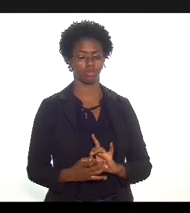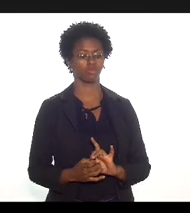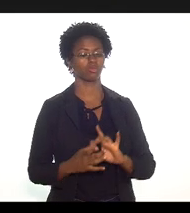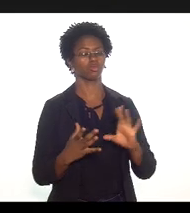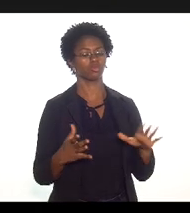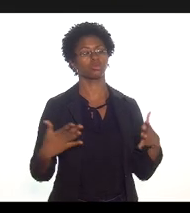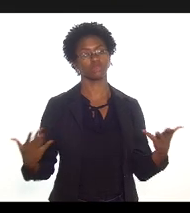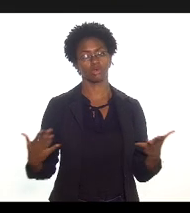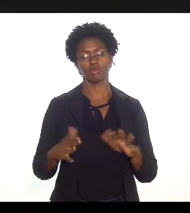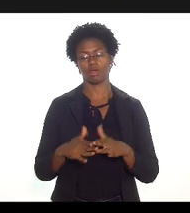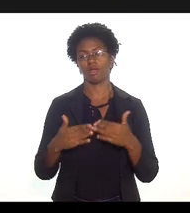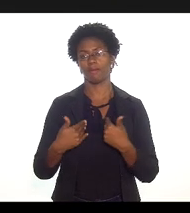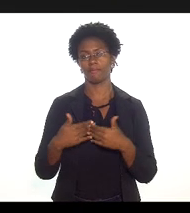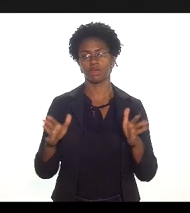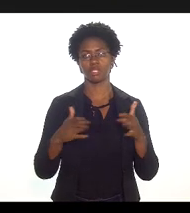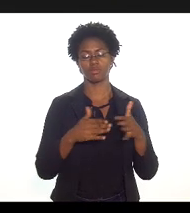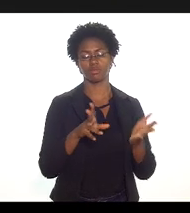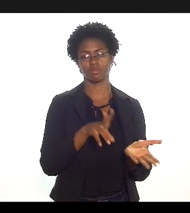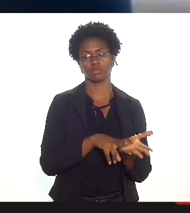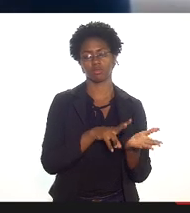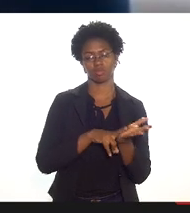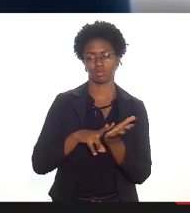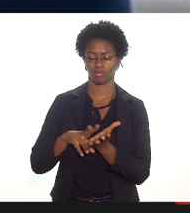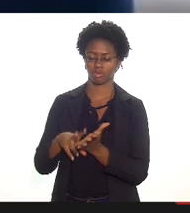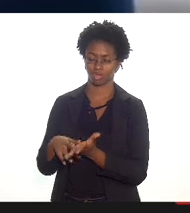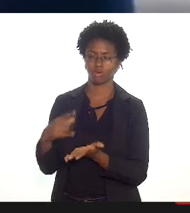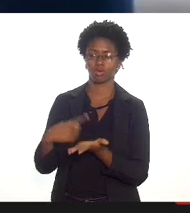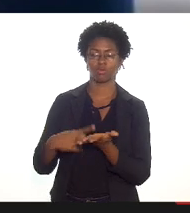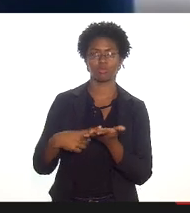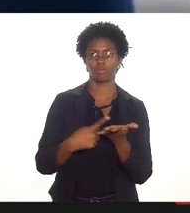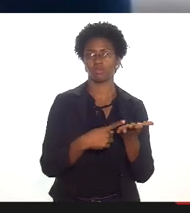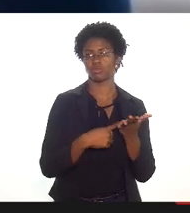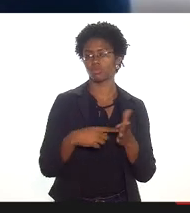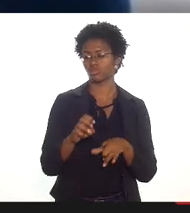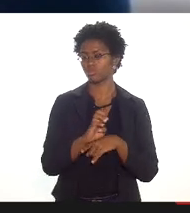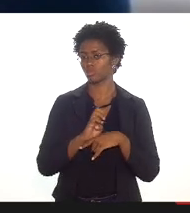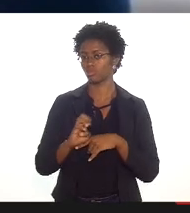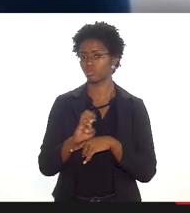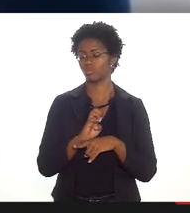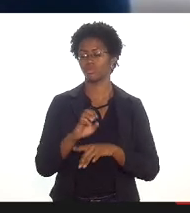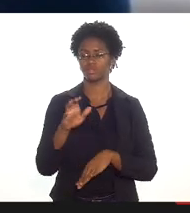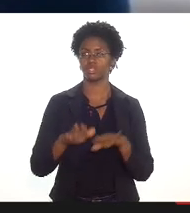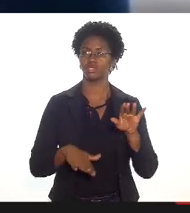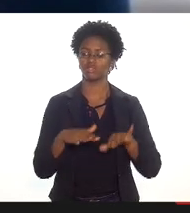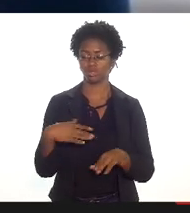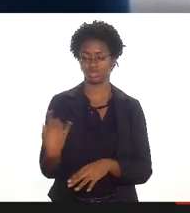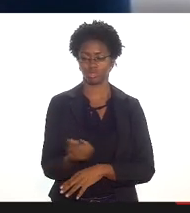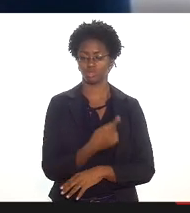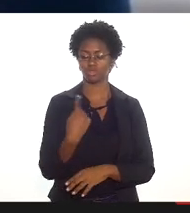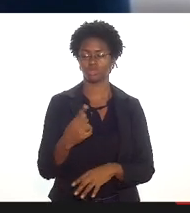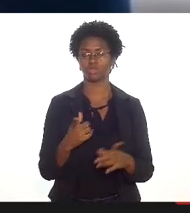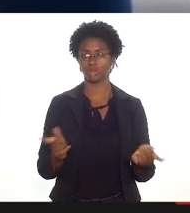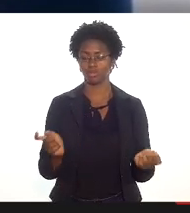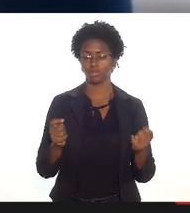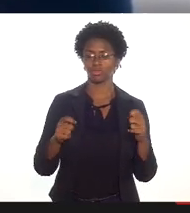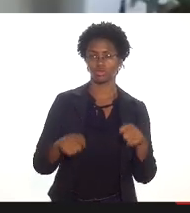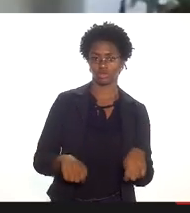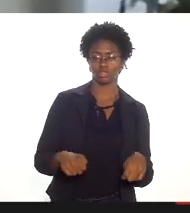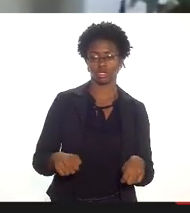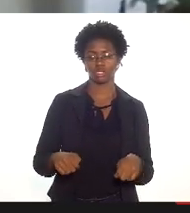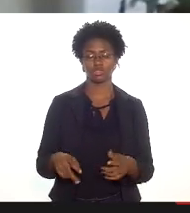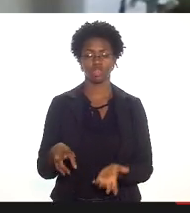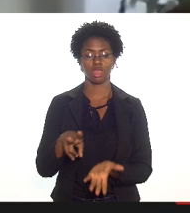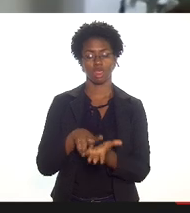abrir leitos nos municípios, fazendo um cofinanciamento estadual, e em algum momento foi ventilado uma possibilidade dos leitos